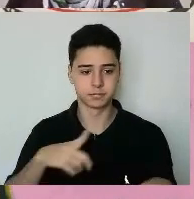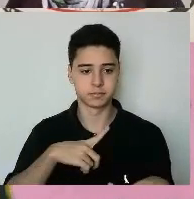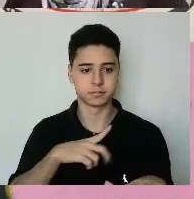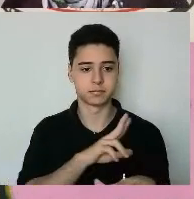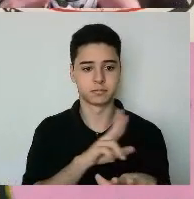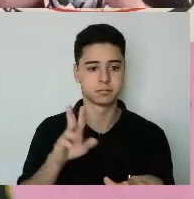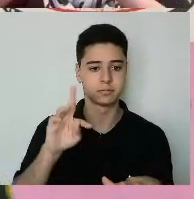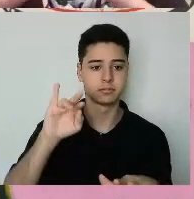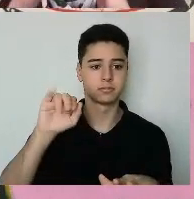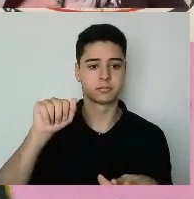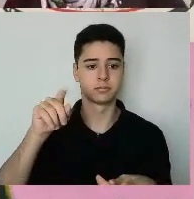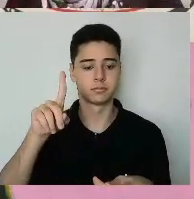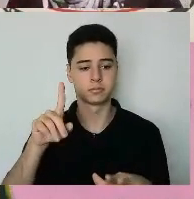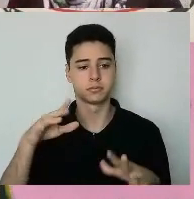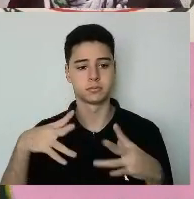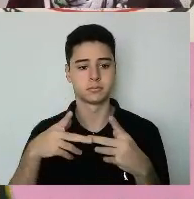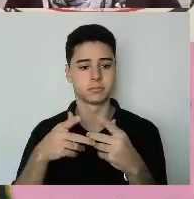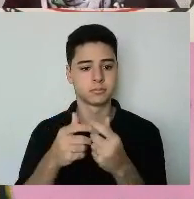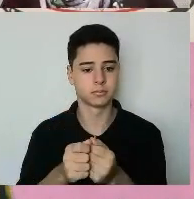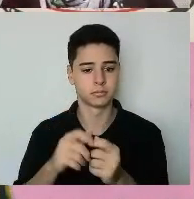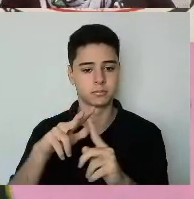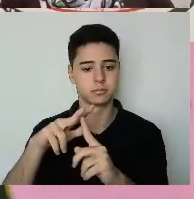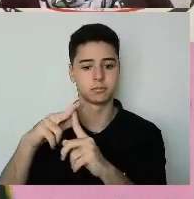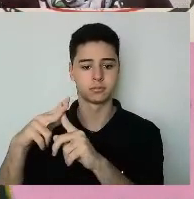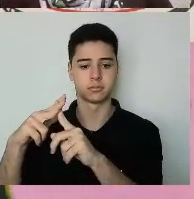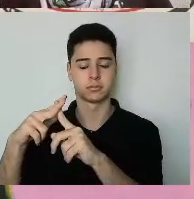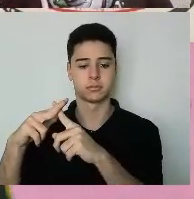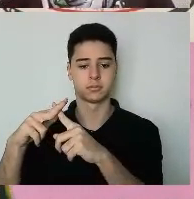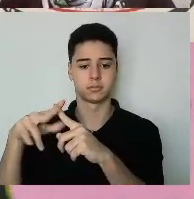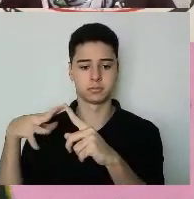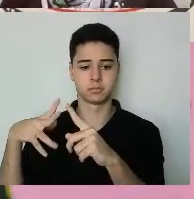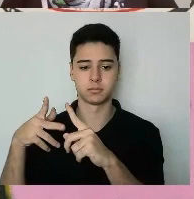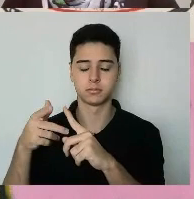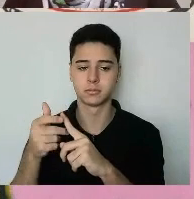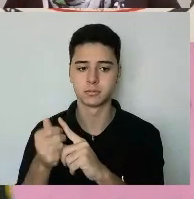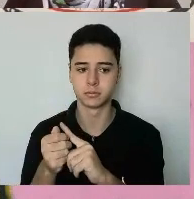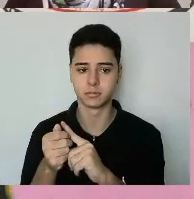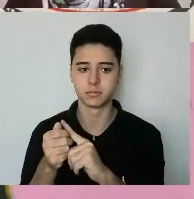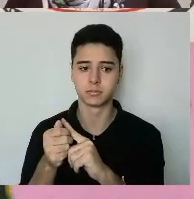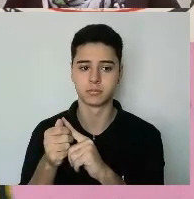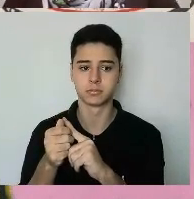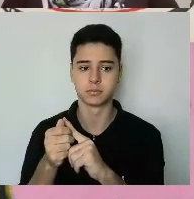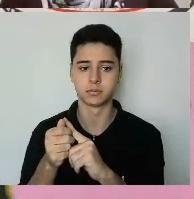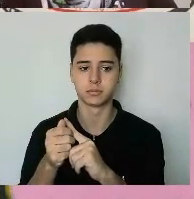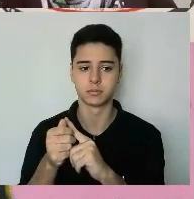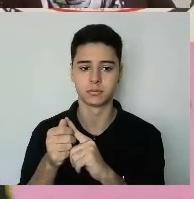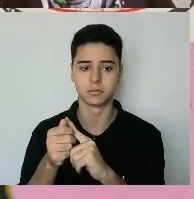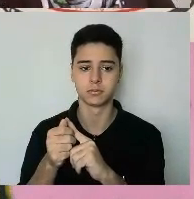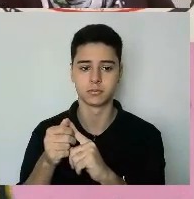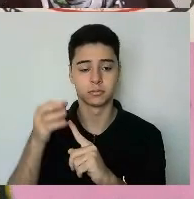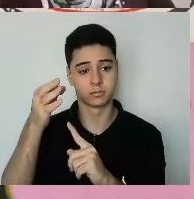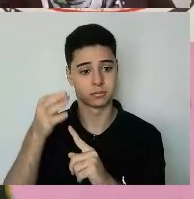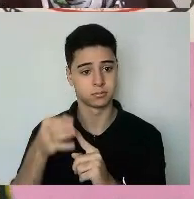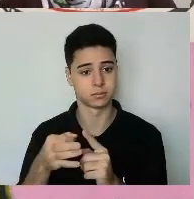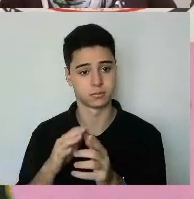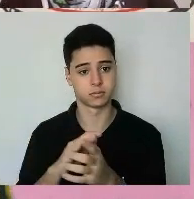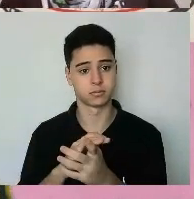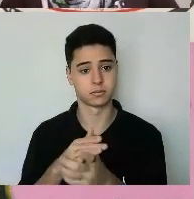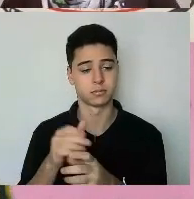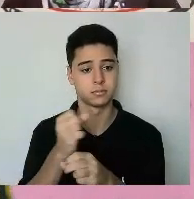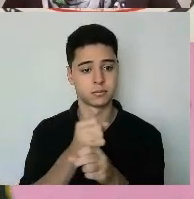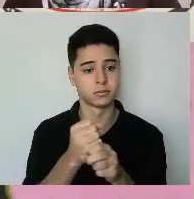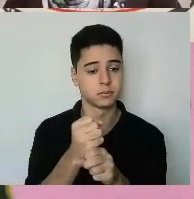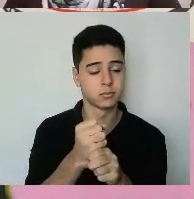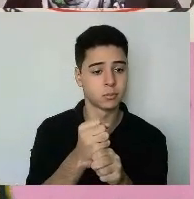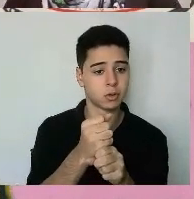Tríade Trindade, né? Que é esse tripé que sustenta a, a instalação, né? E é de